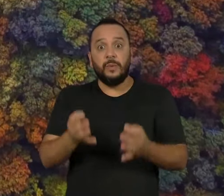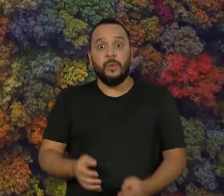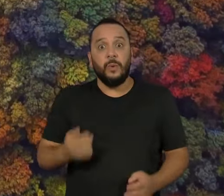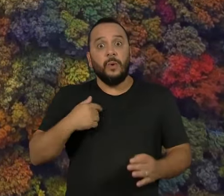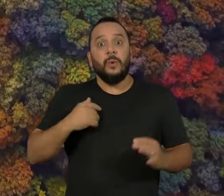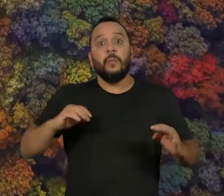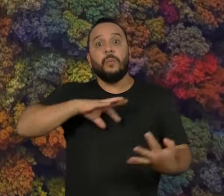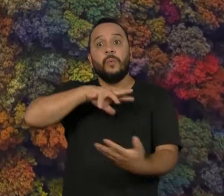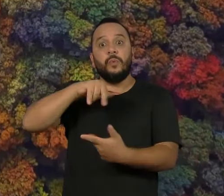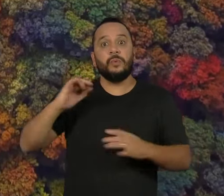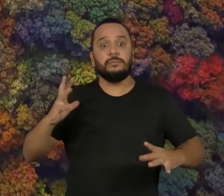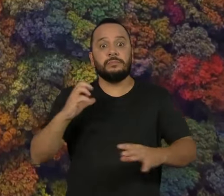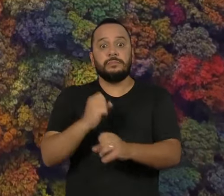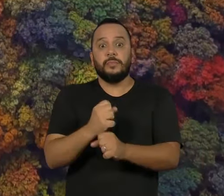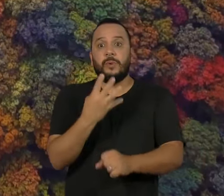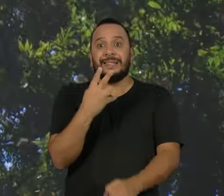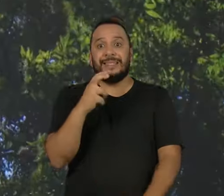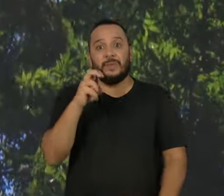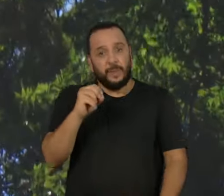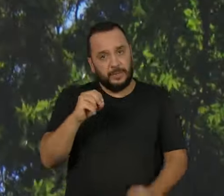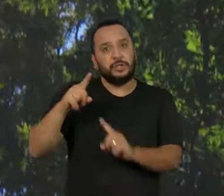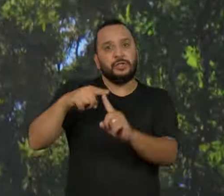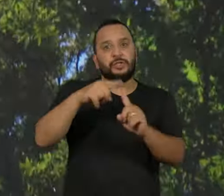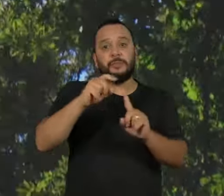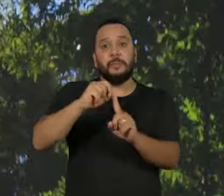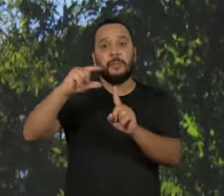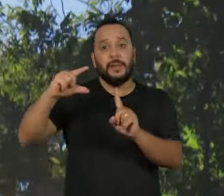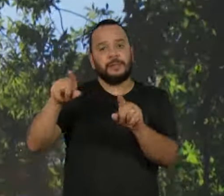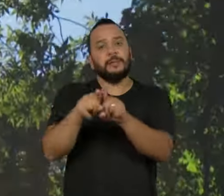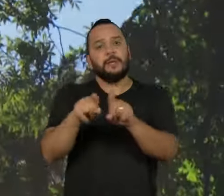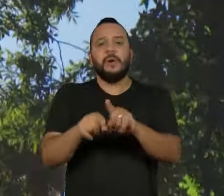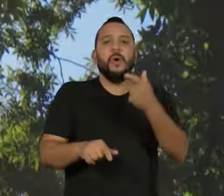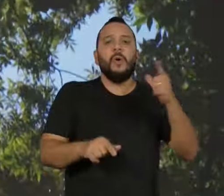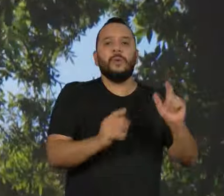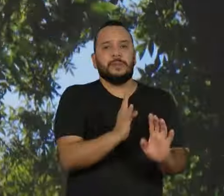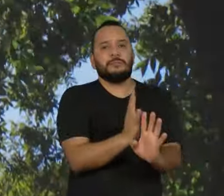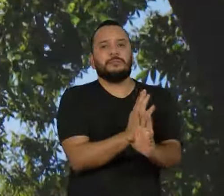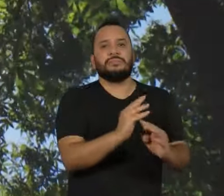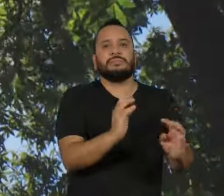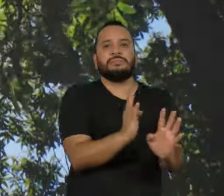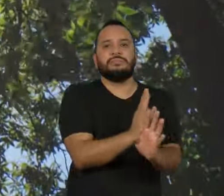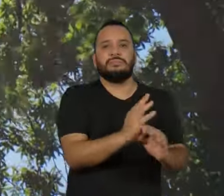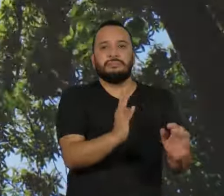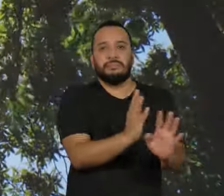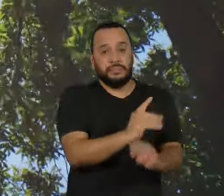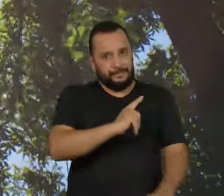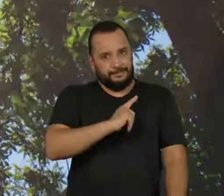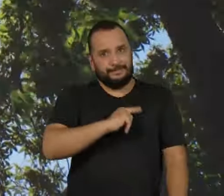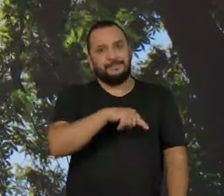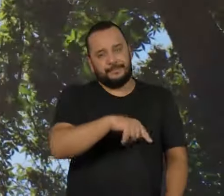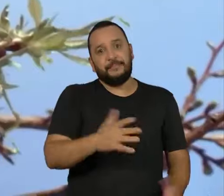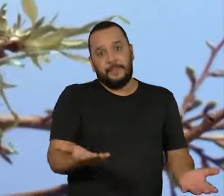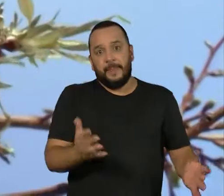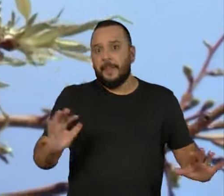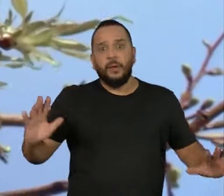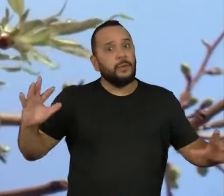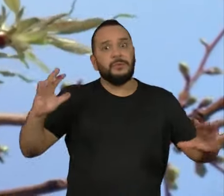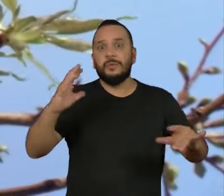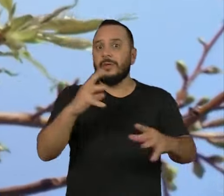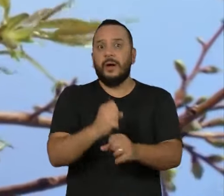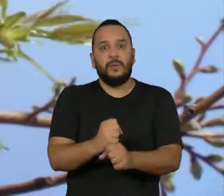mil espécies de plantas terrestres e outras não vasculares, como algas e musgos. Desse total, perto